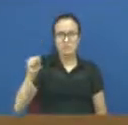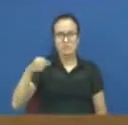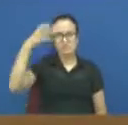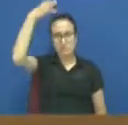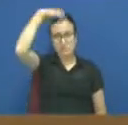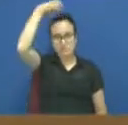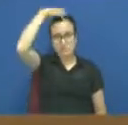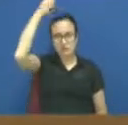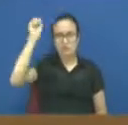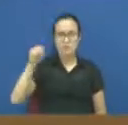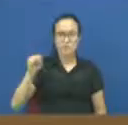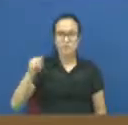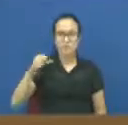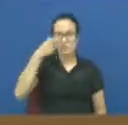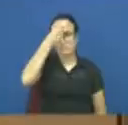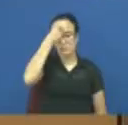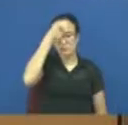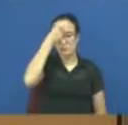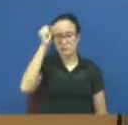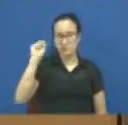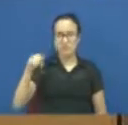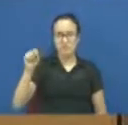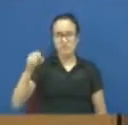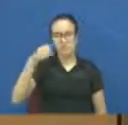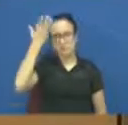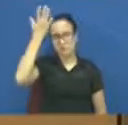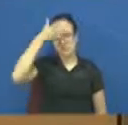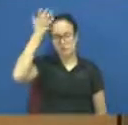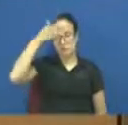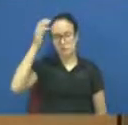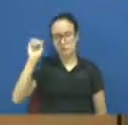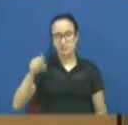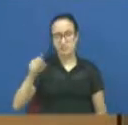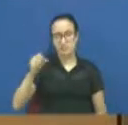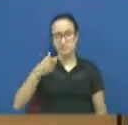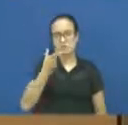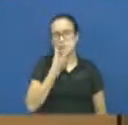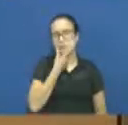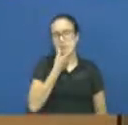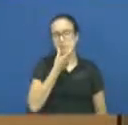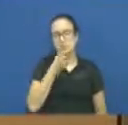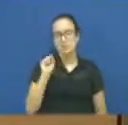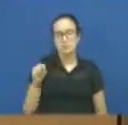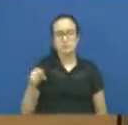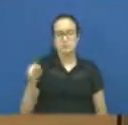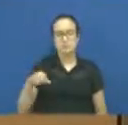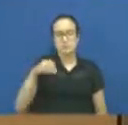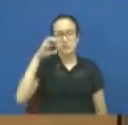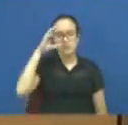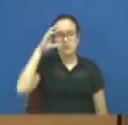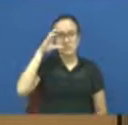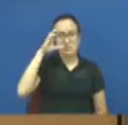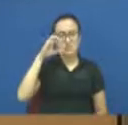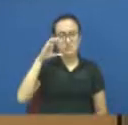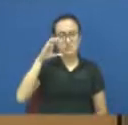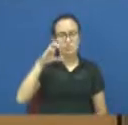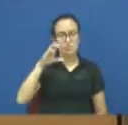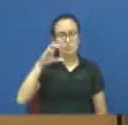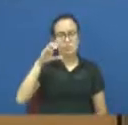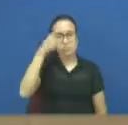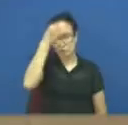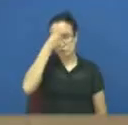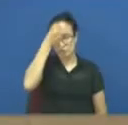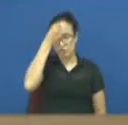Darcy Reis. Sim. Edivaldo Soares. Sim, excelência. Érica Tanque. Sim, excelência. Érica Monteiro. Sim. Jorge de Freitas. Sim. José